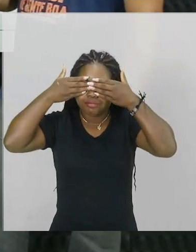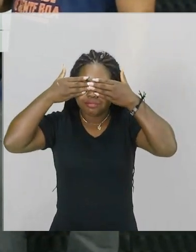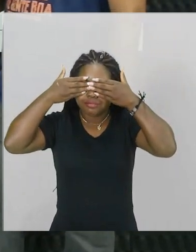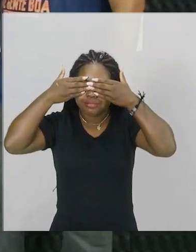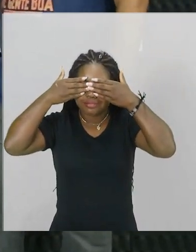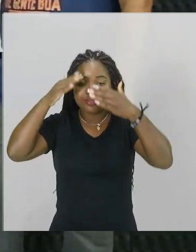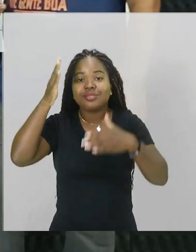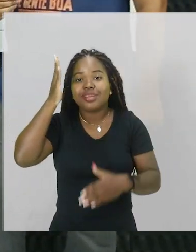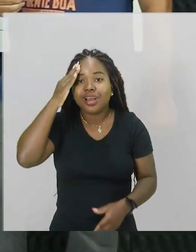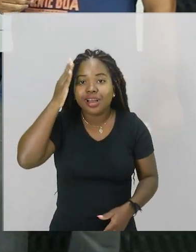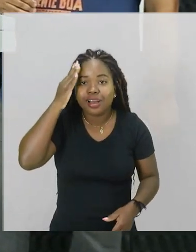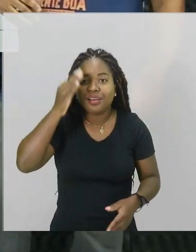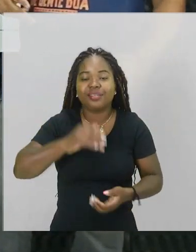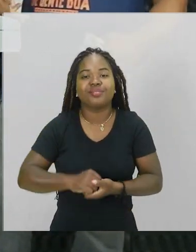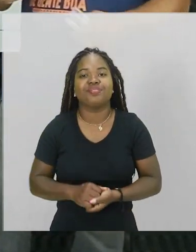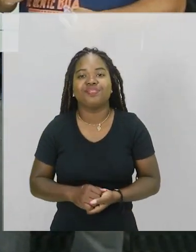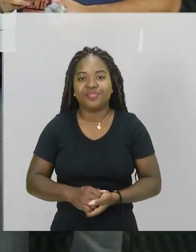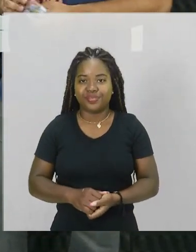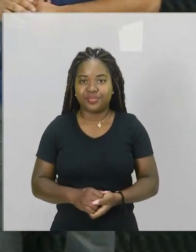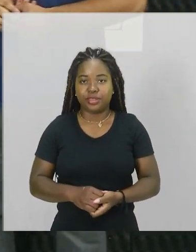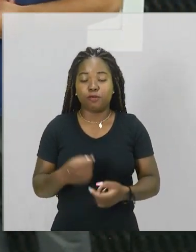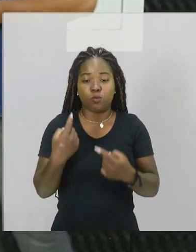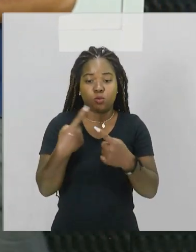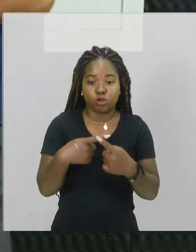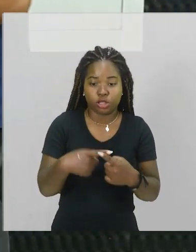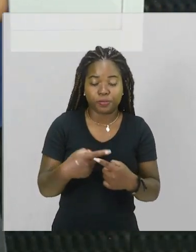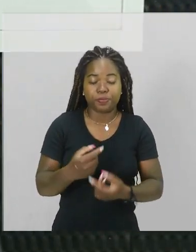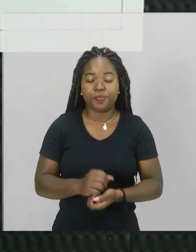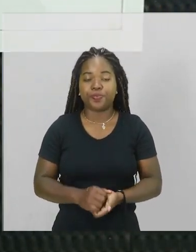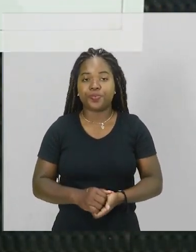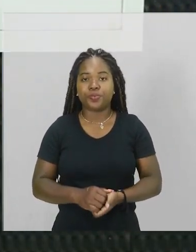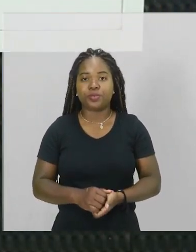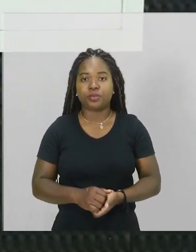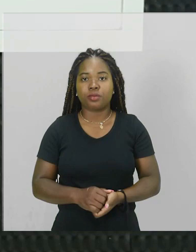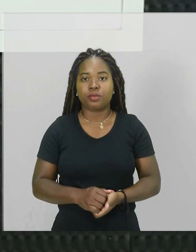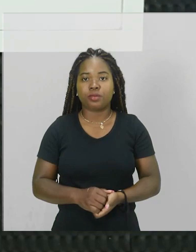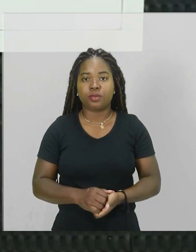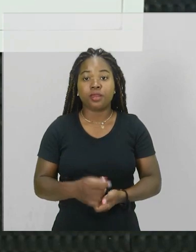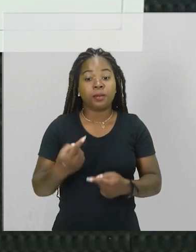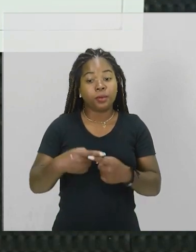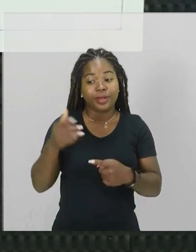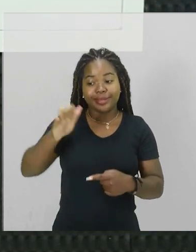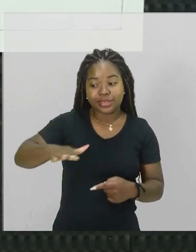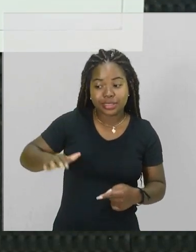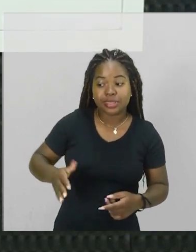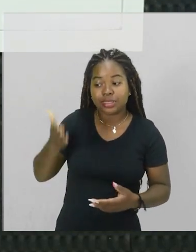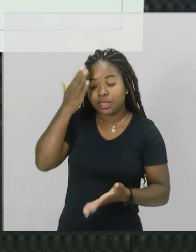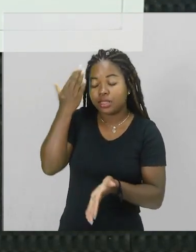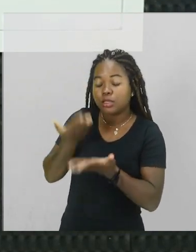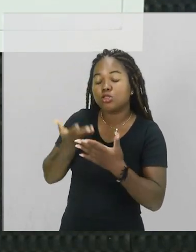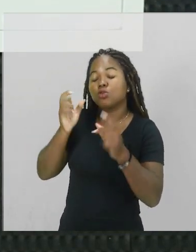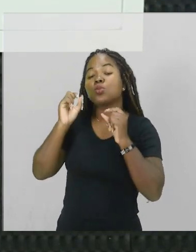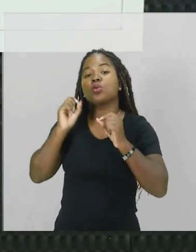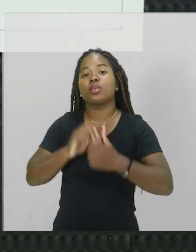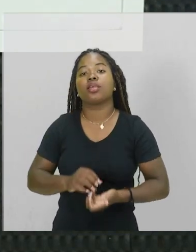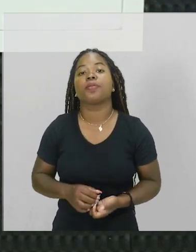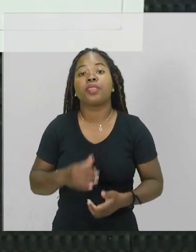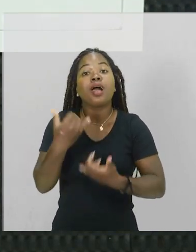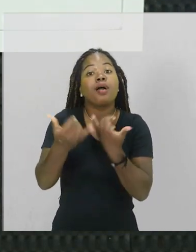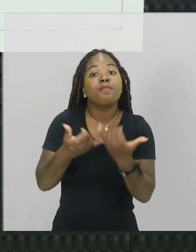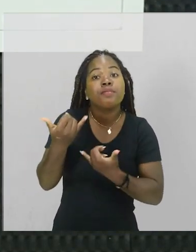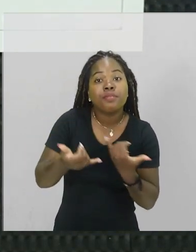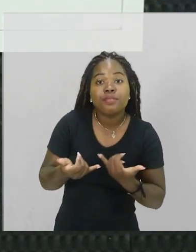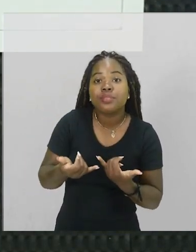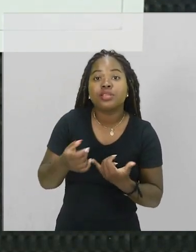ok? Isso por quê? Segundo elas, elas acreditam que, por isso, elas